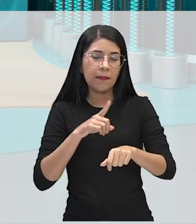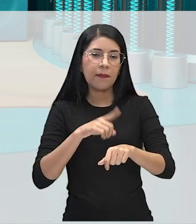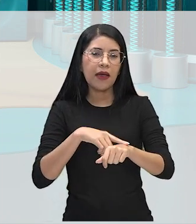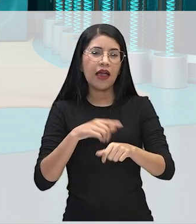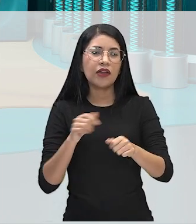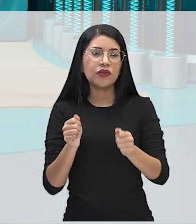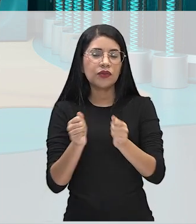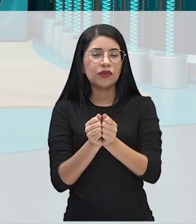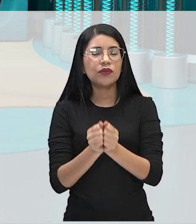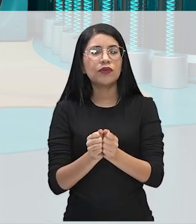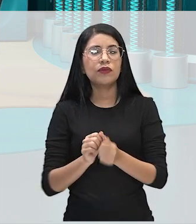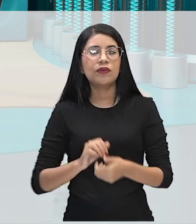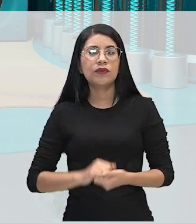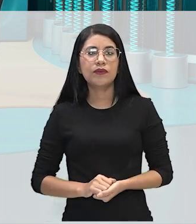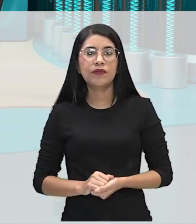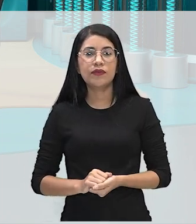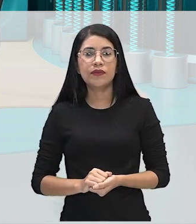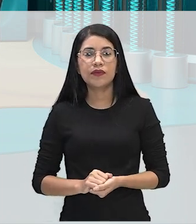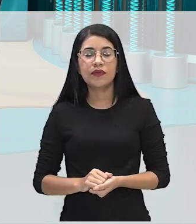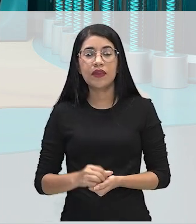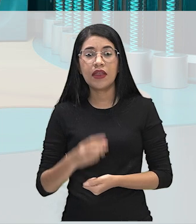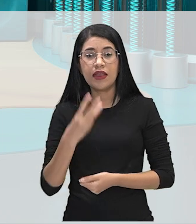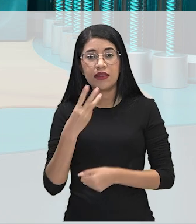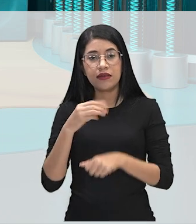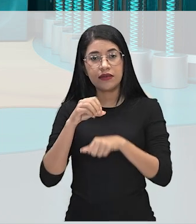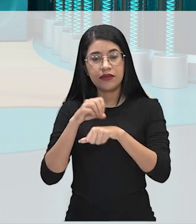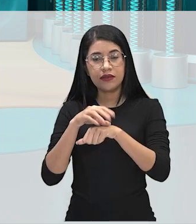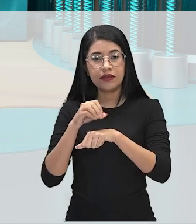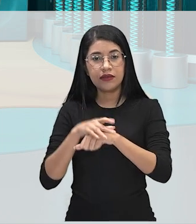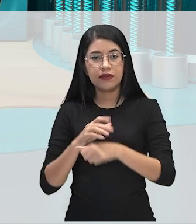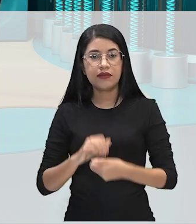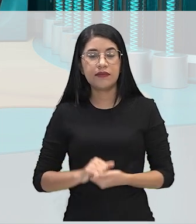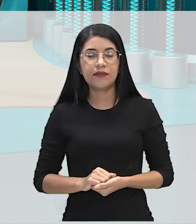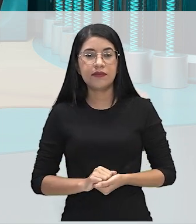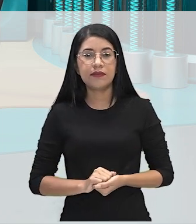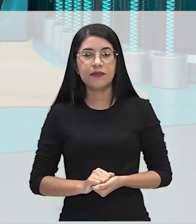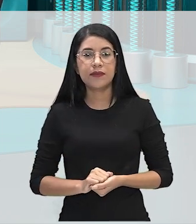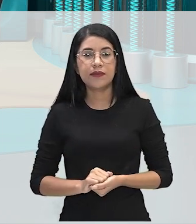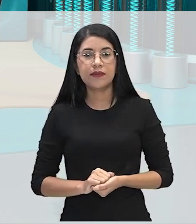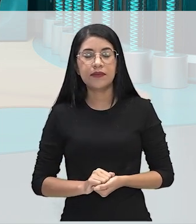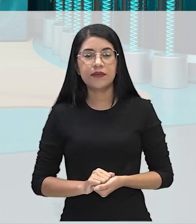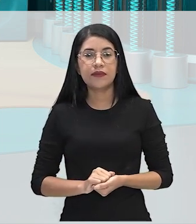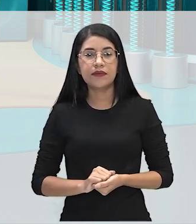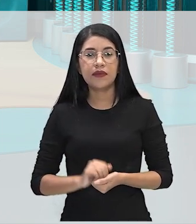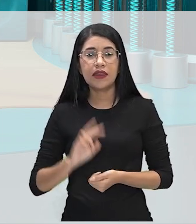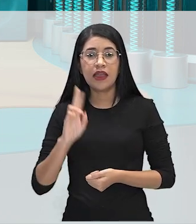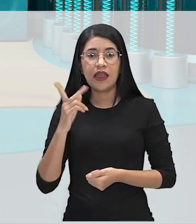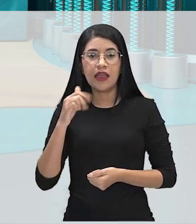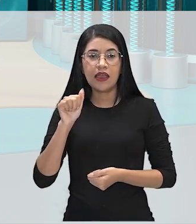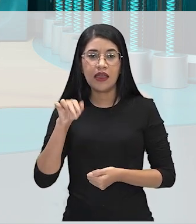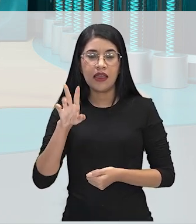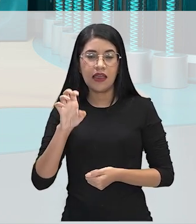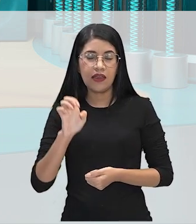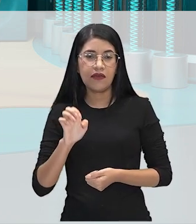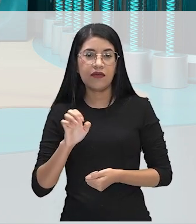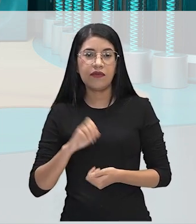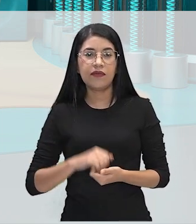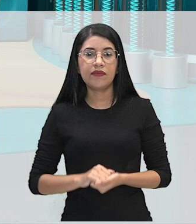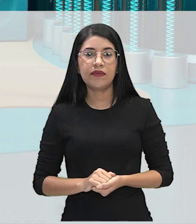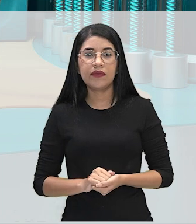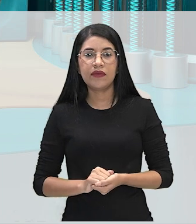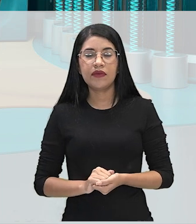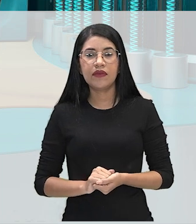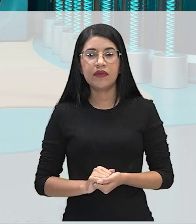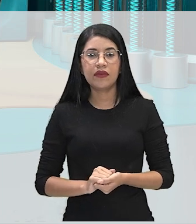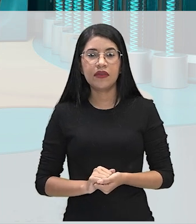Vamos para o number 3? Vejam, o number 3 é o seguinte. Number 3, have a movie night. Faça